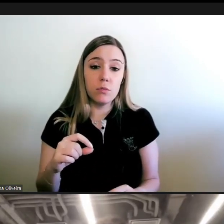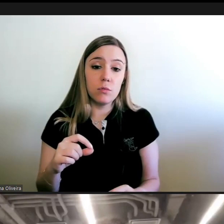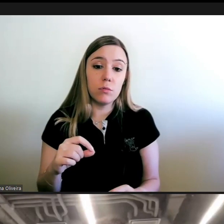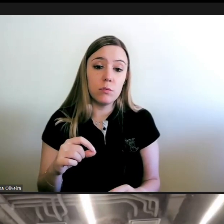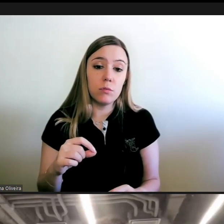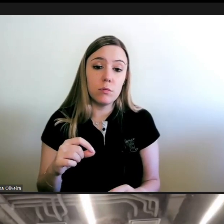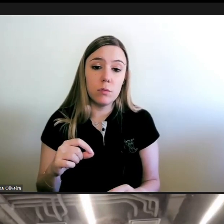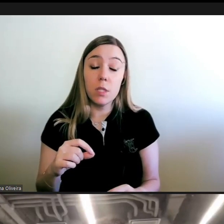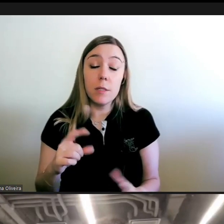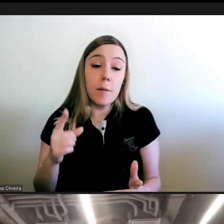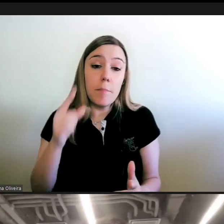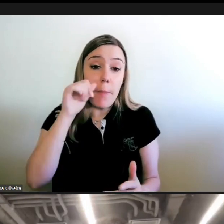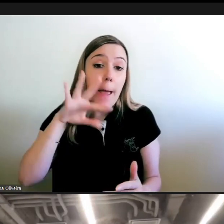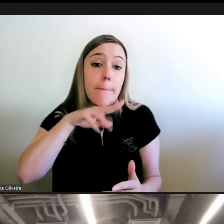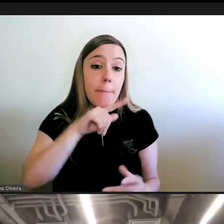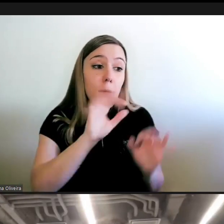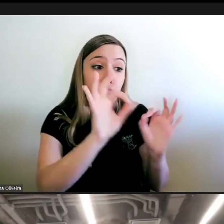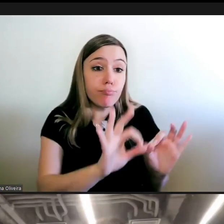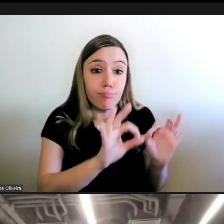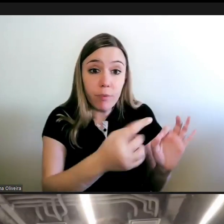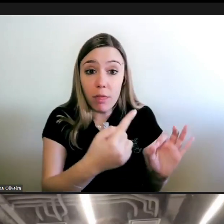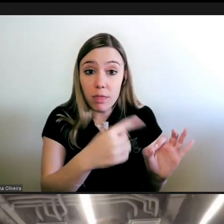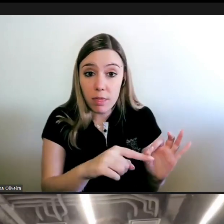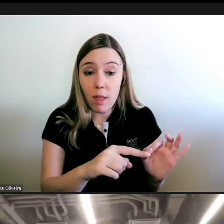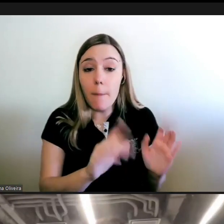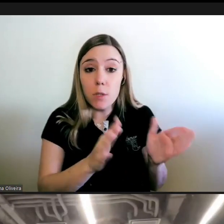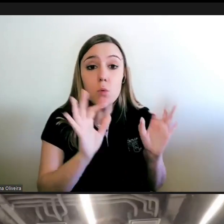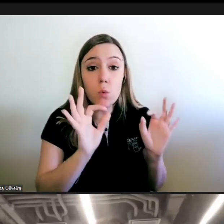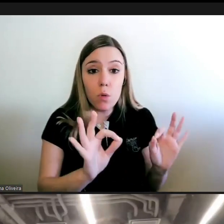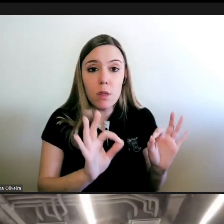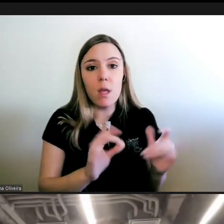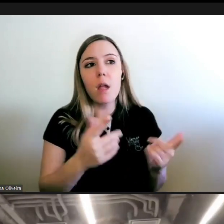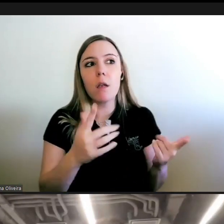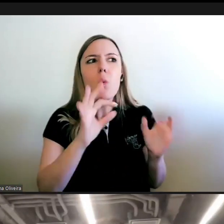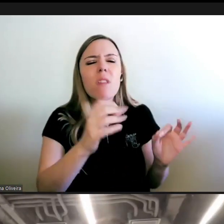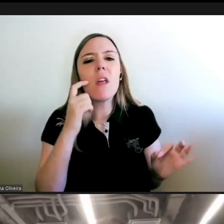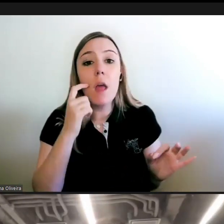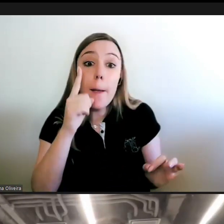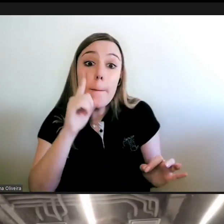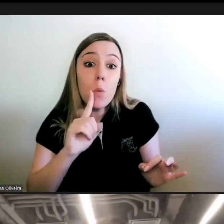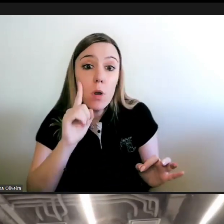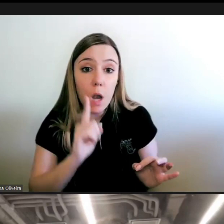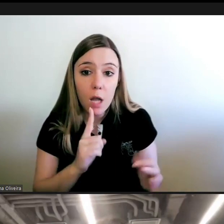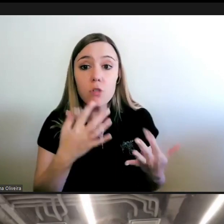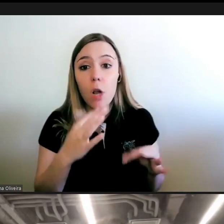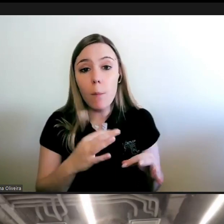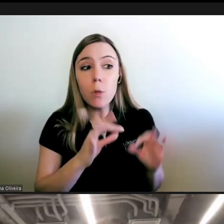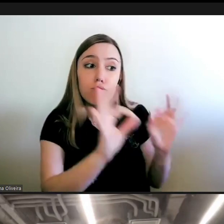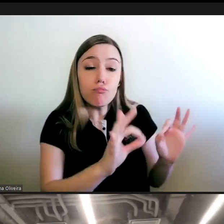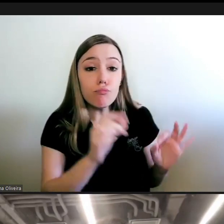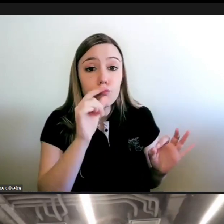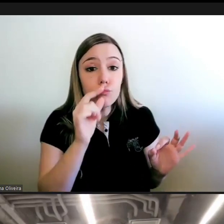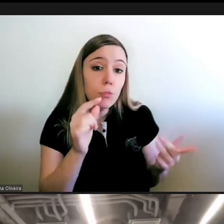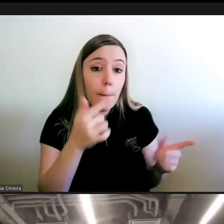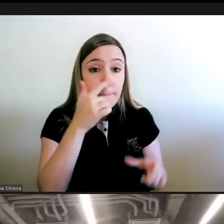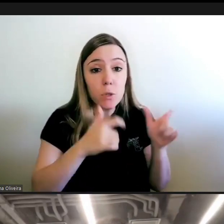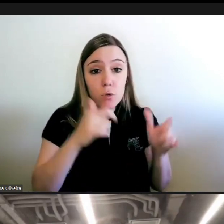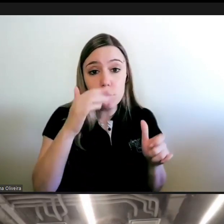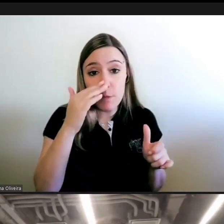são também prestados pelas mulheres. Se calhar seria importante que nesta leitura da igualdade